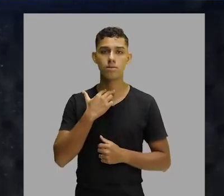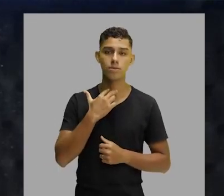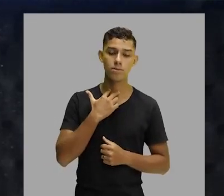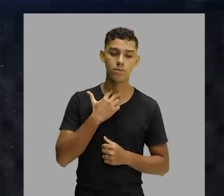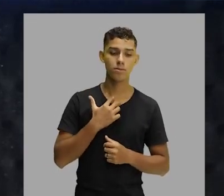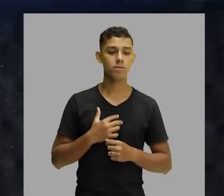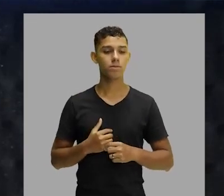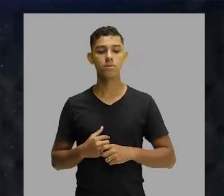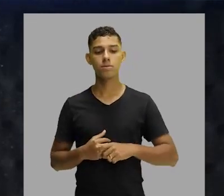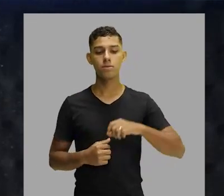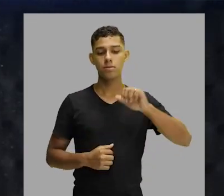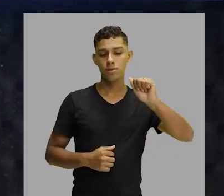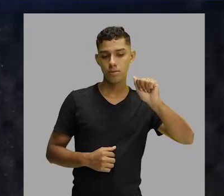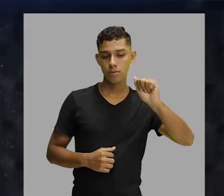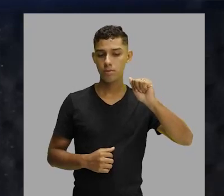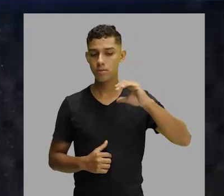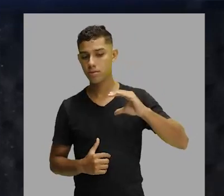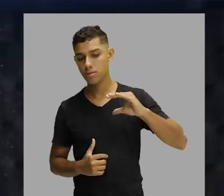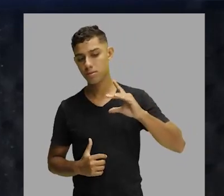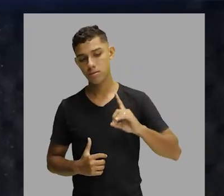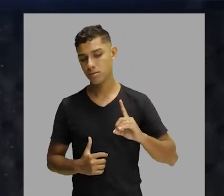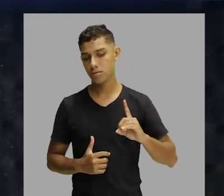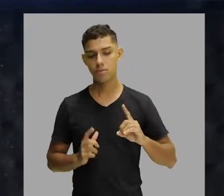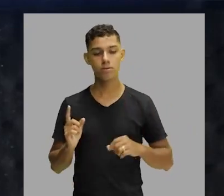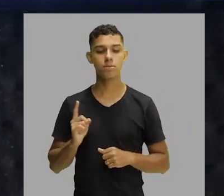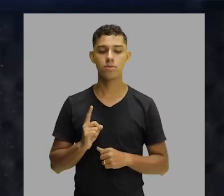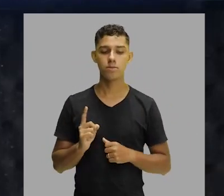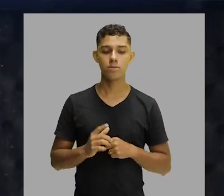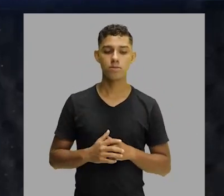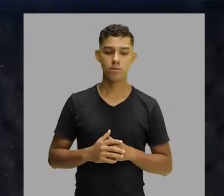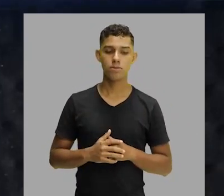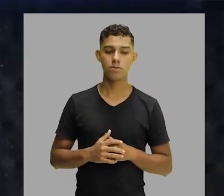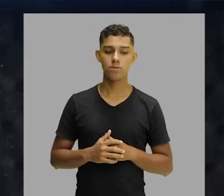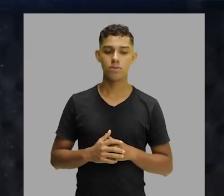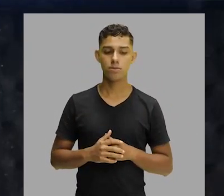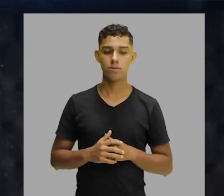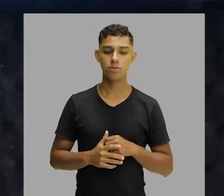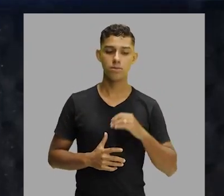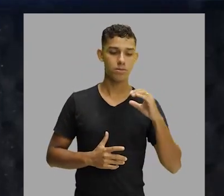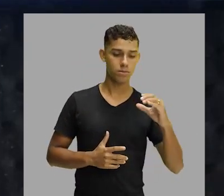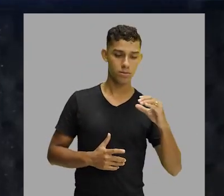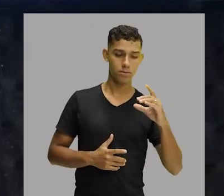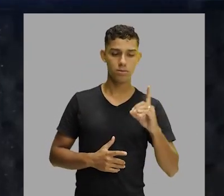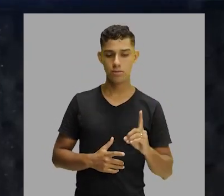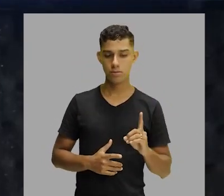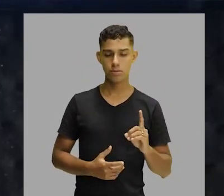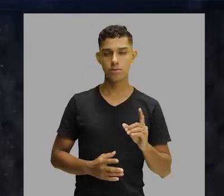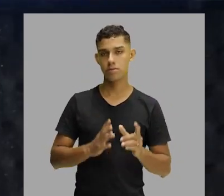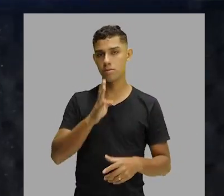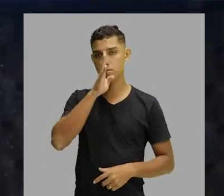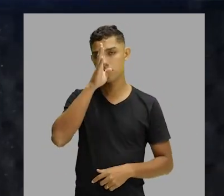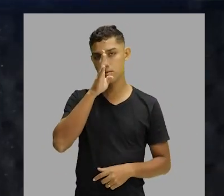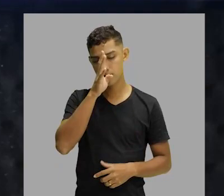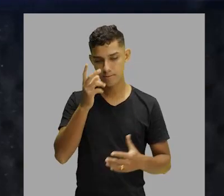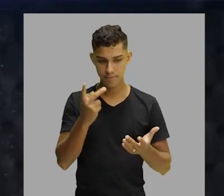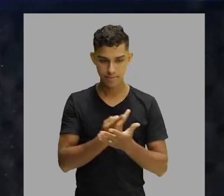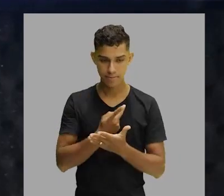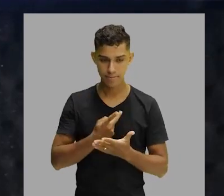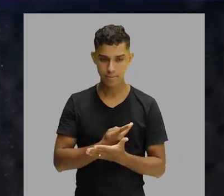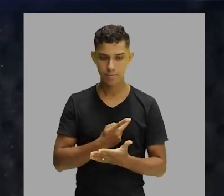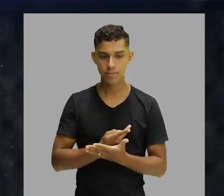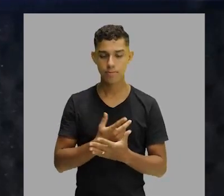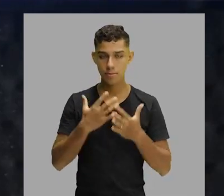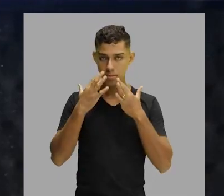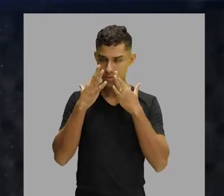letra C nem a letra D. Certo? A letra C e a letra D são os absurdos aí. Ok? Tem que ficar